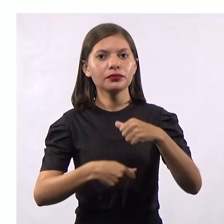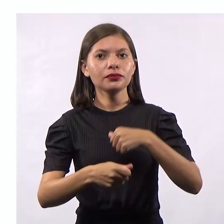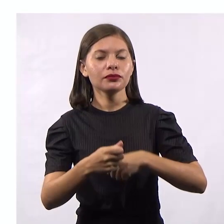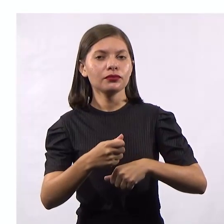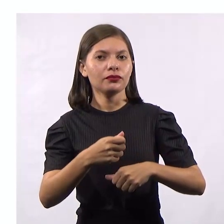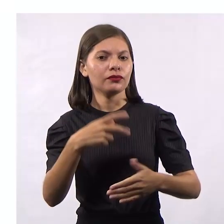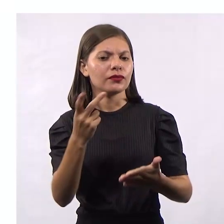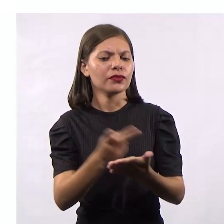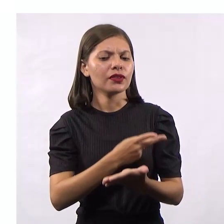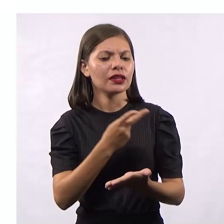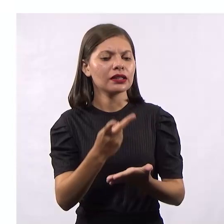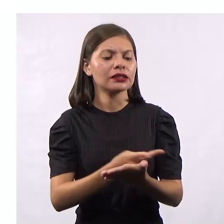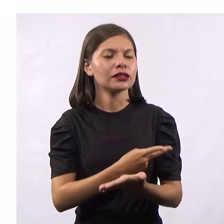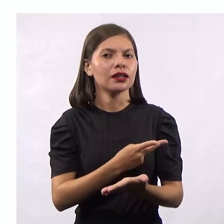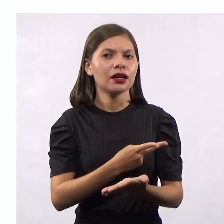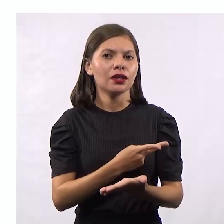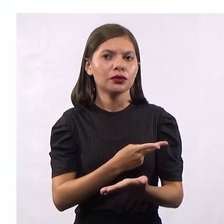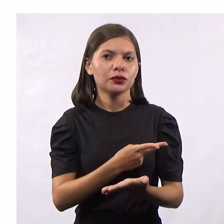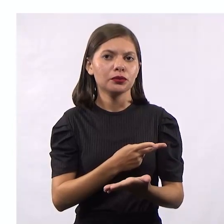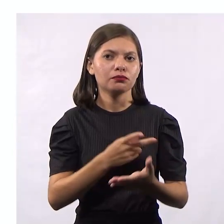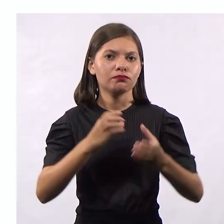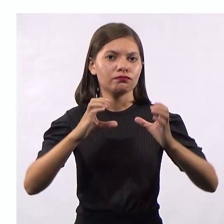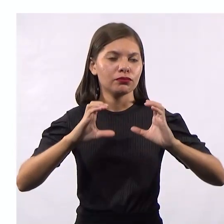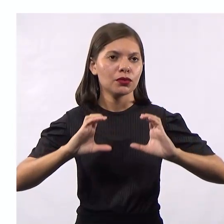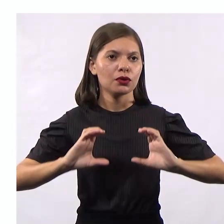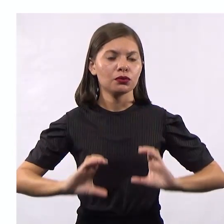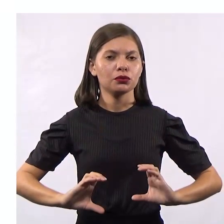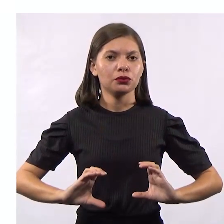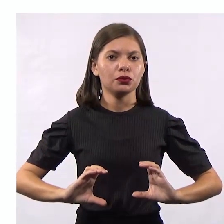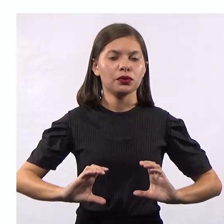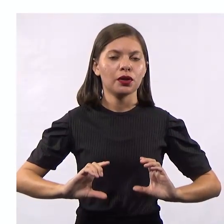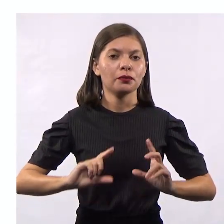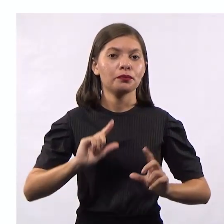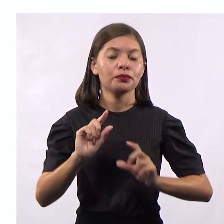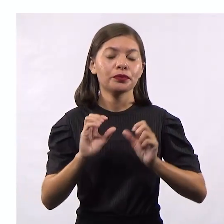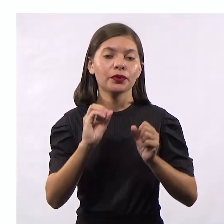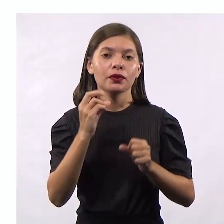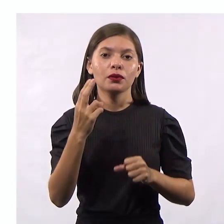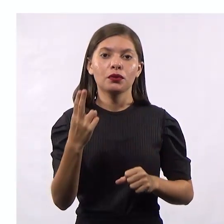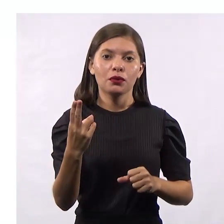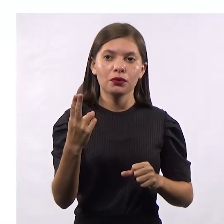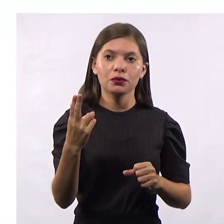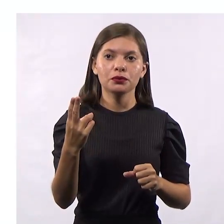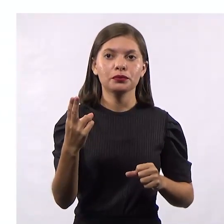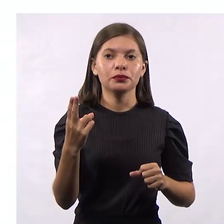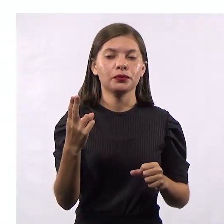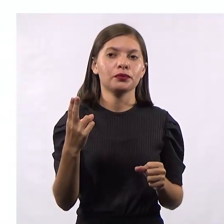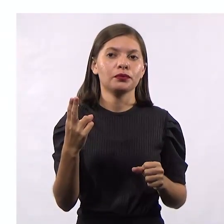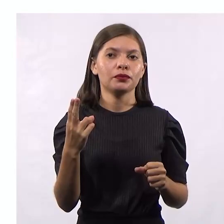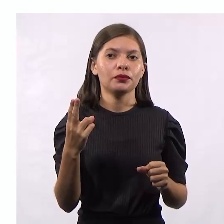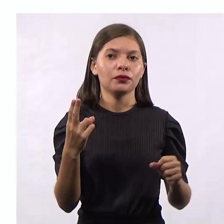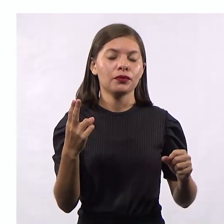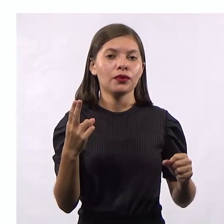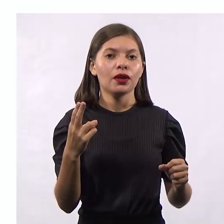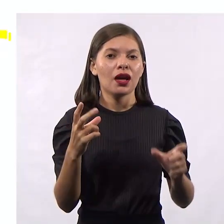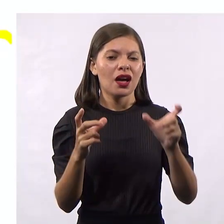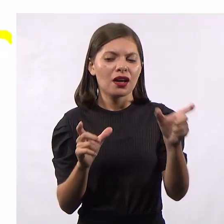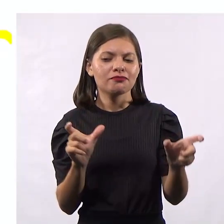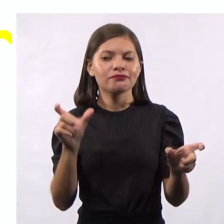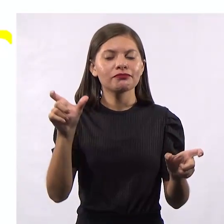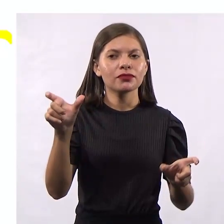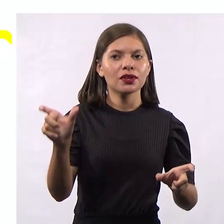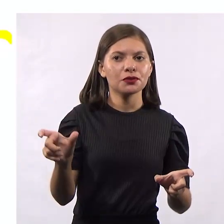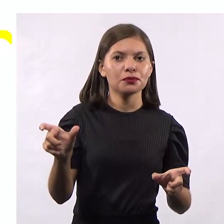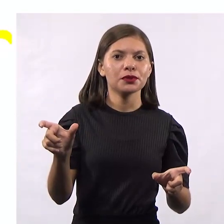de descumprimento decorrente de sua própria conduta. Ou pode até ser, gente, por acordo entre as partes, tá? Entre